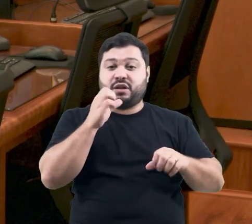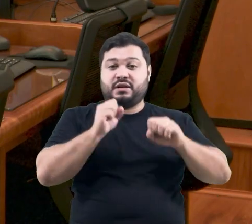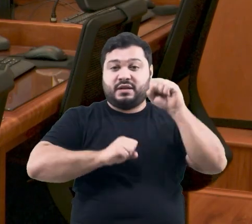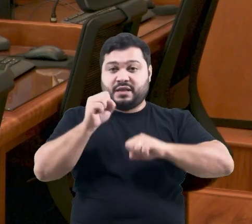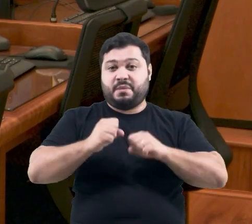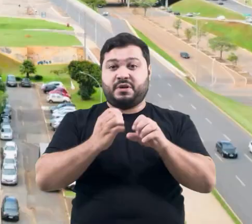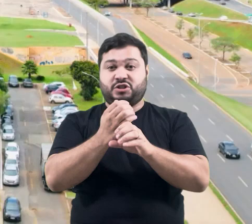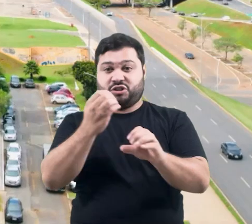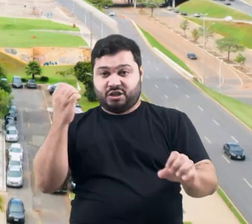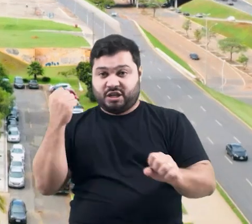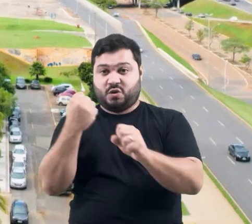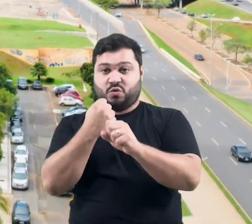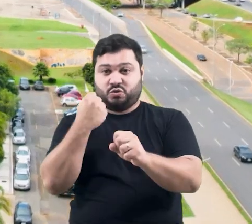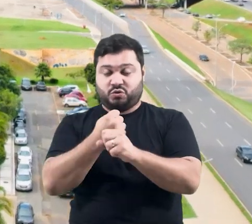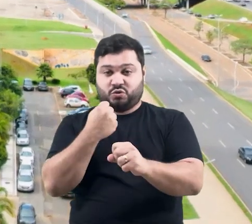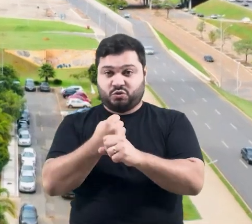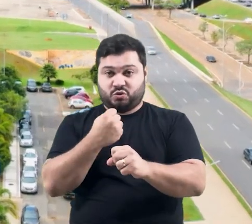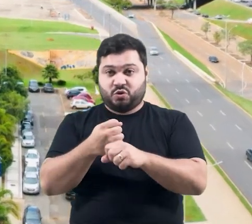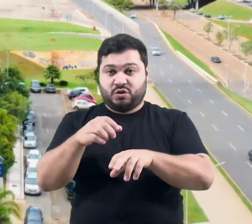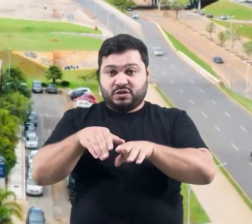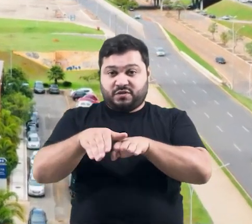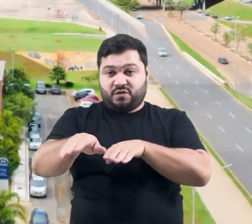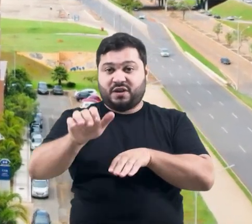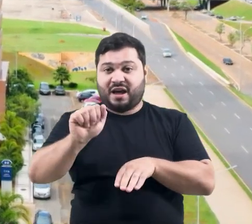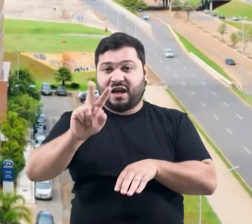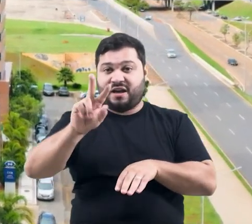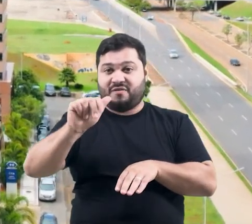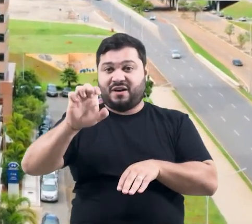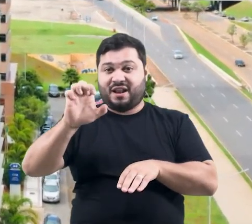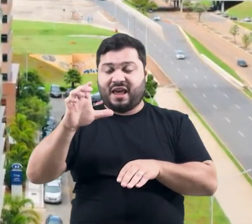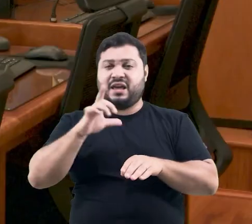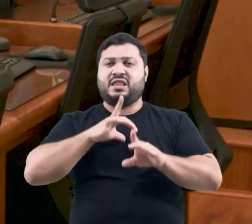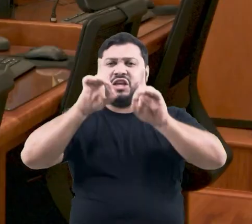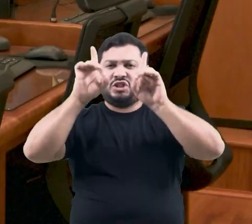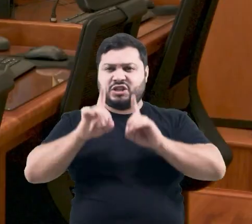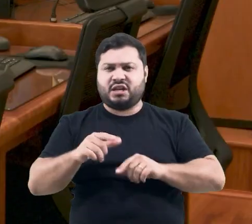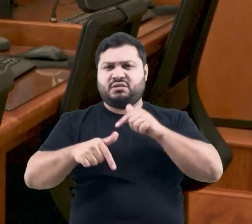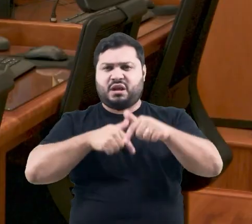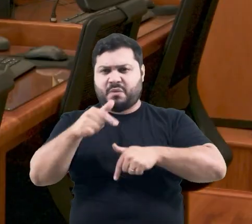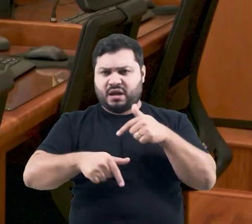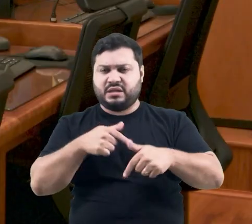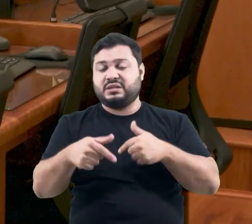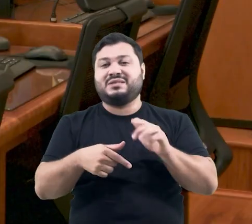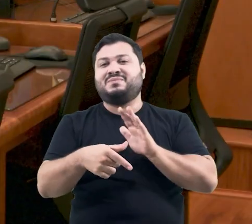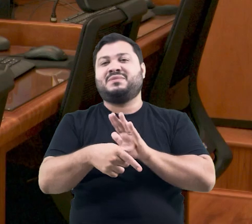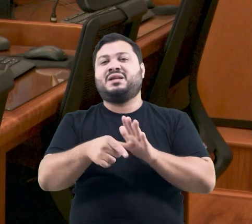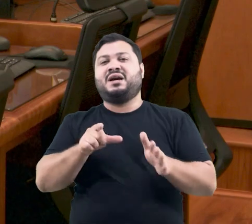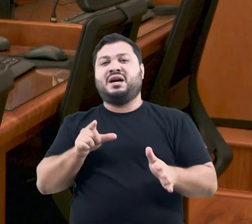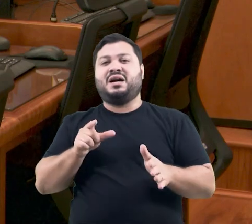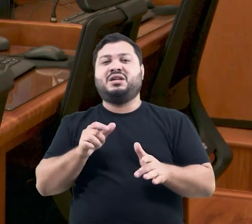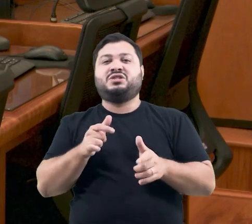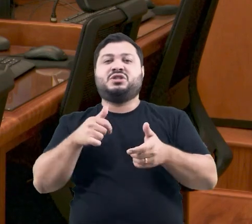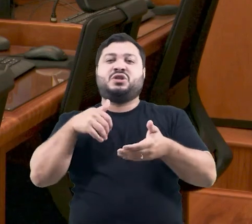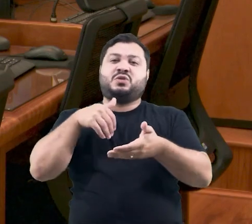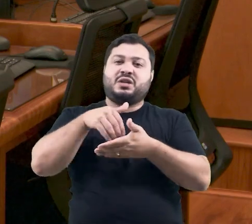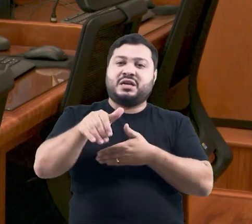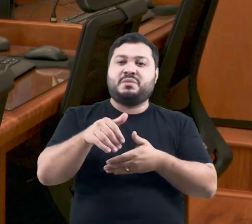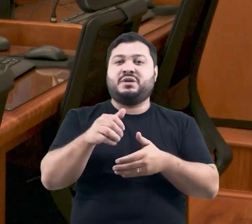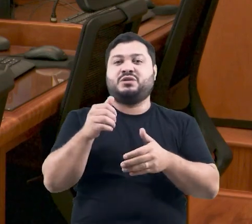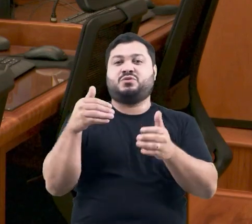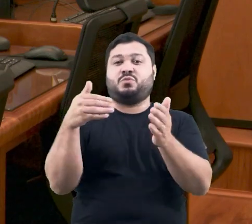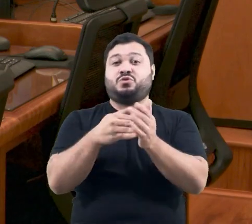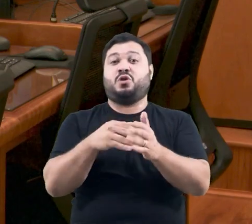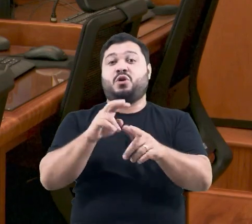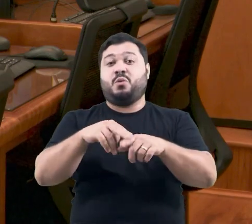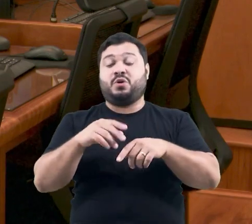pessoal da empresa de engenharia, construções e ferrovias, a Valec, com direitos trabalhistas previstos antes do